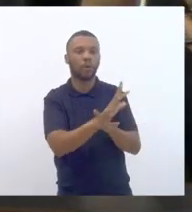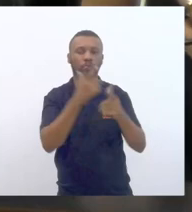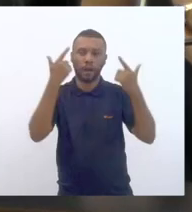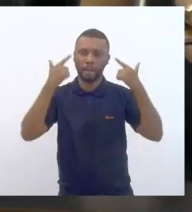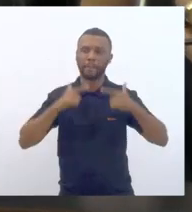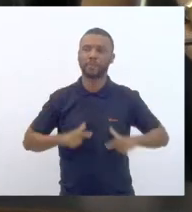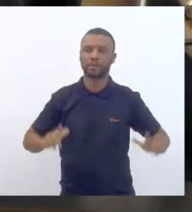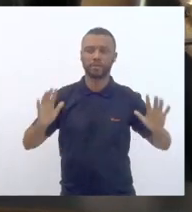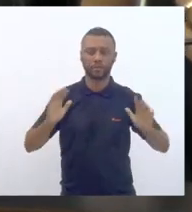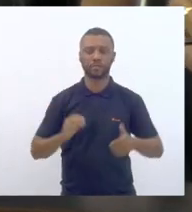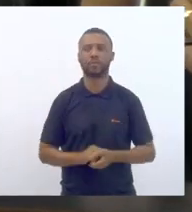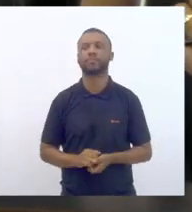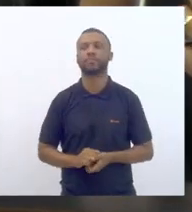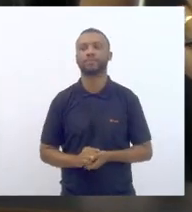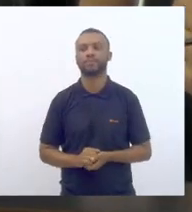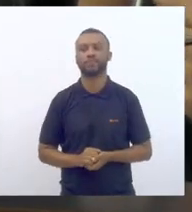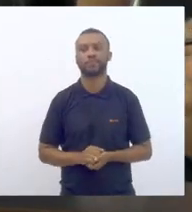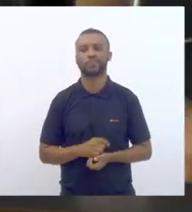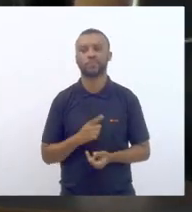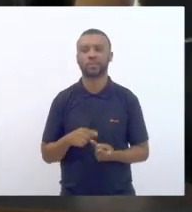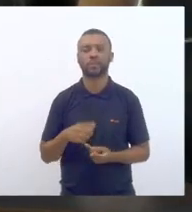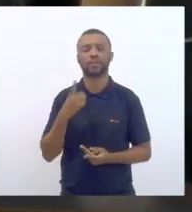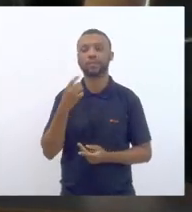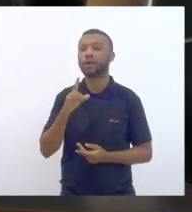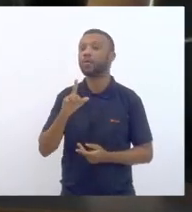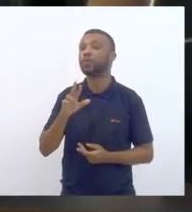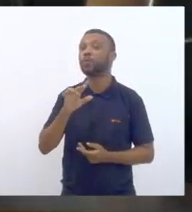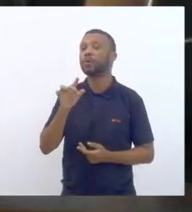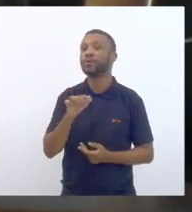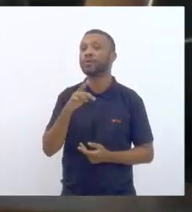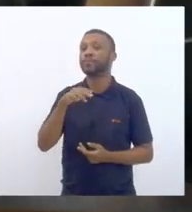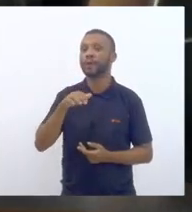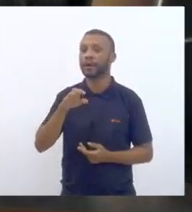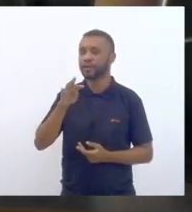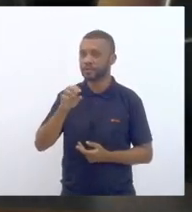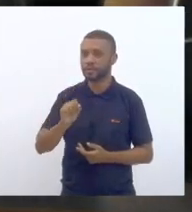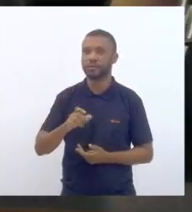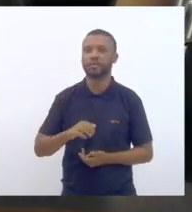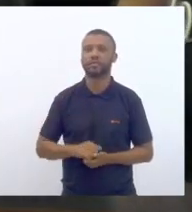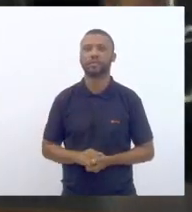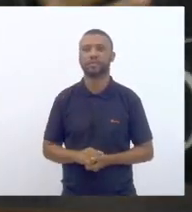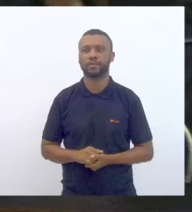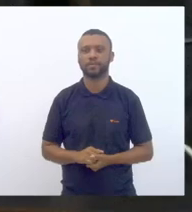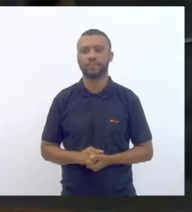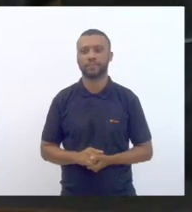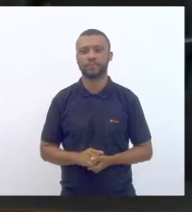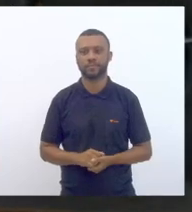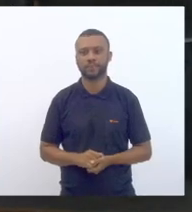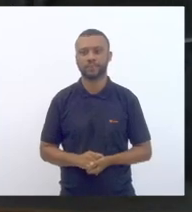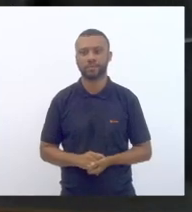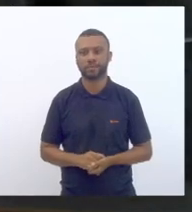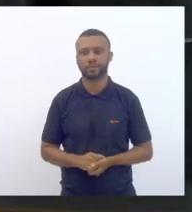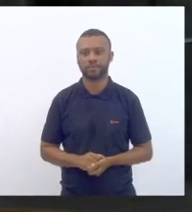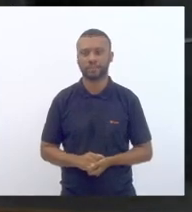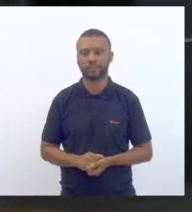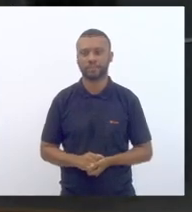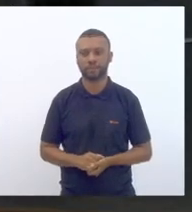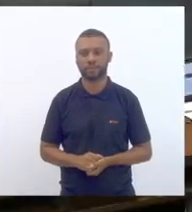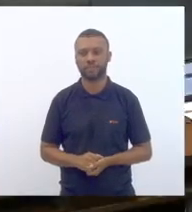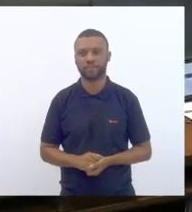abstenção. Deputado agora Luiz Martins. Muito obrigado. Muito obrigado. Obrigado.